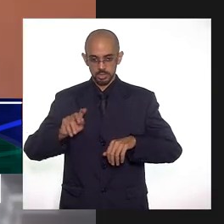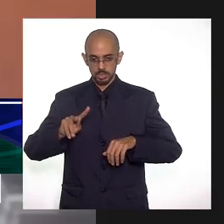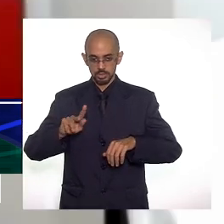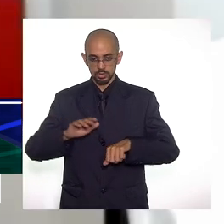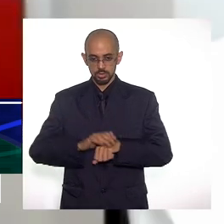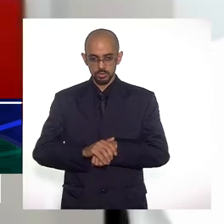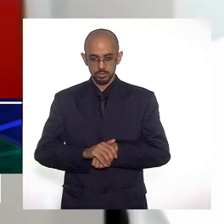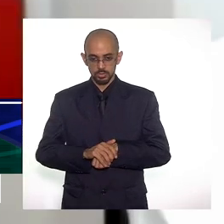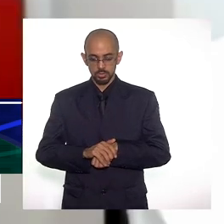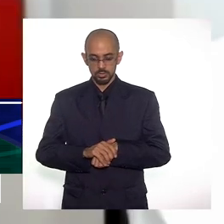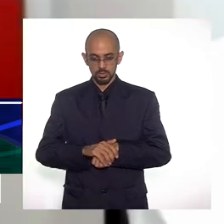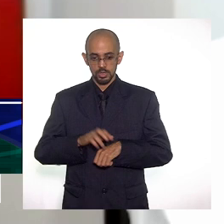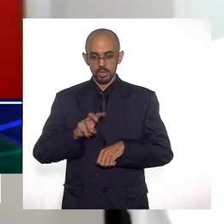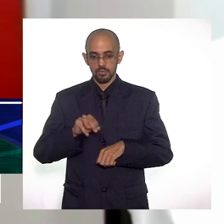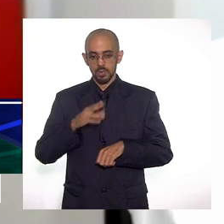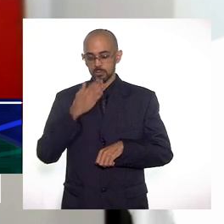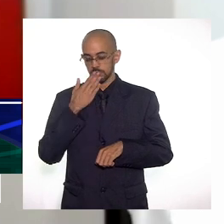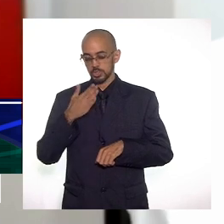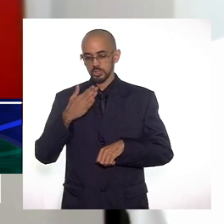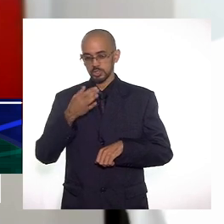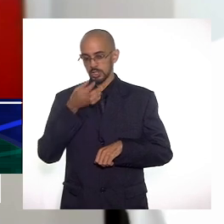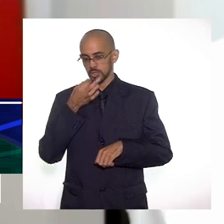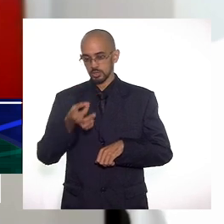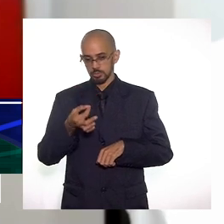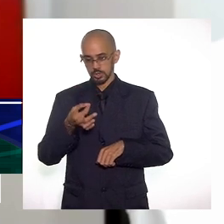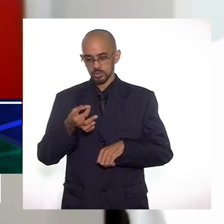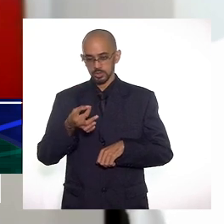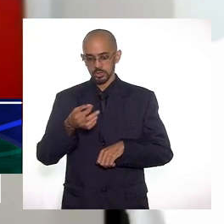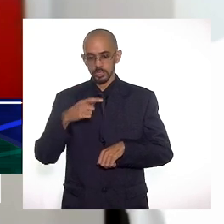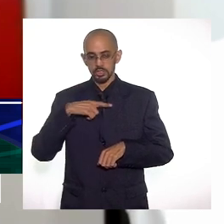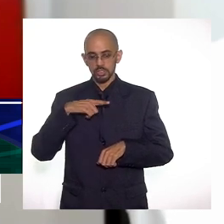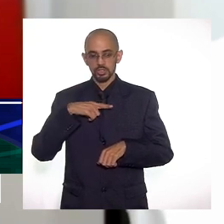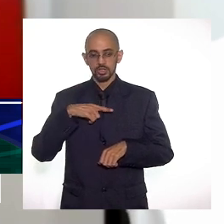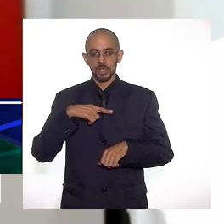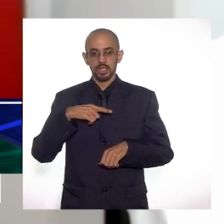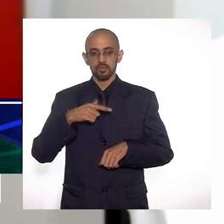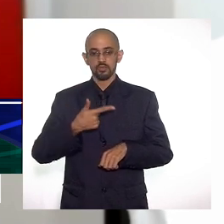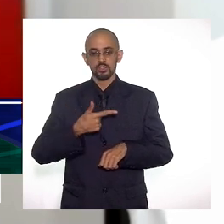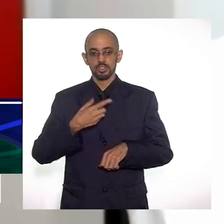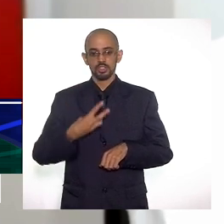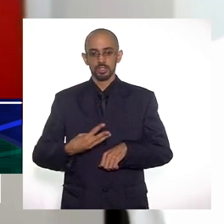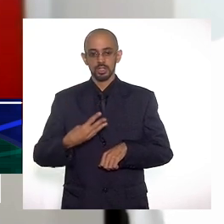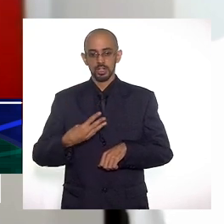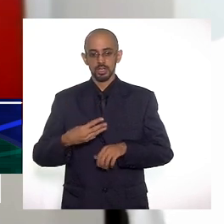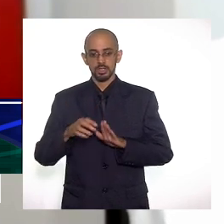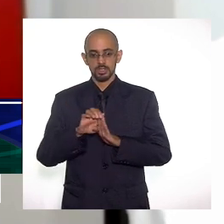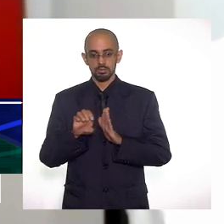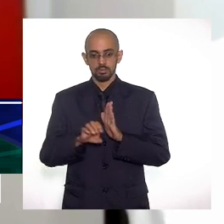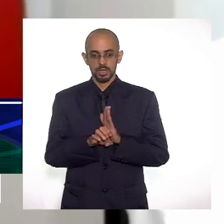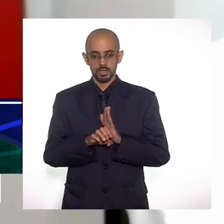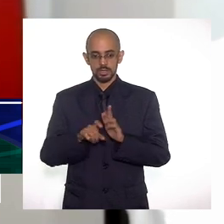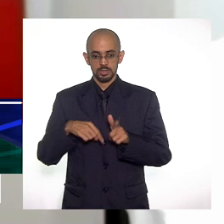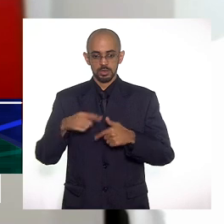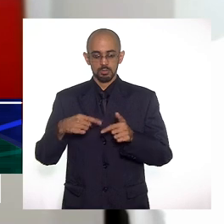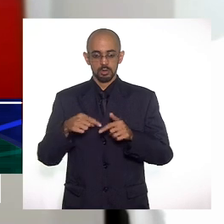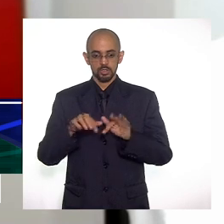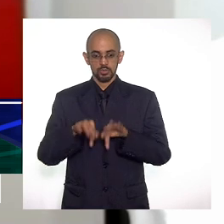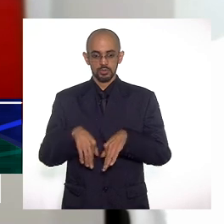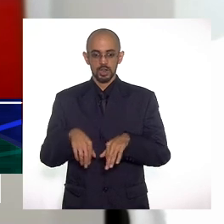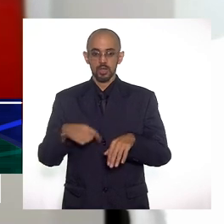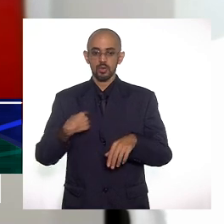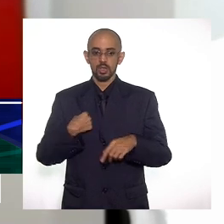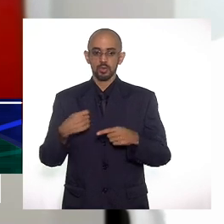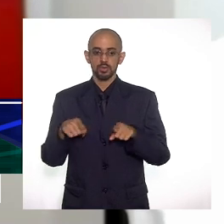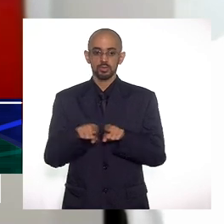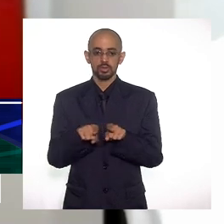Então, tá, eu vou colher os pareceres. Já temos 23 emendas e, ao final, eu também vou discutir, serei o